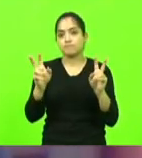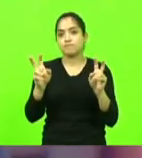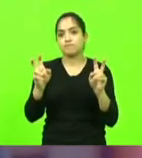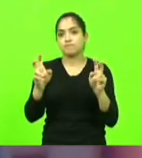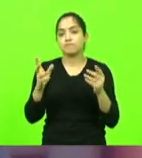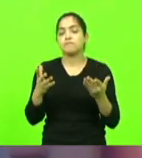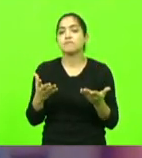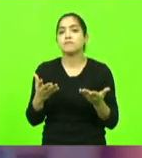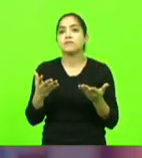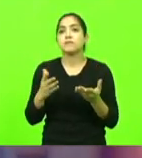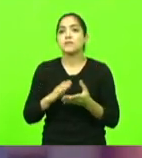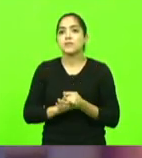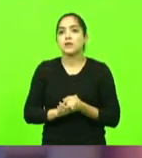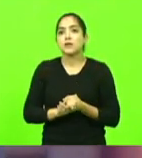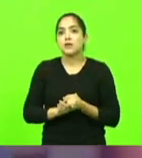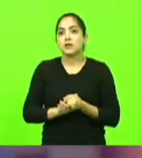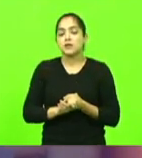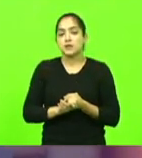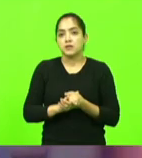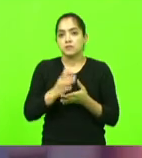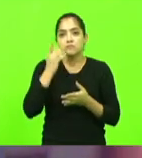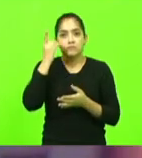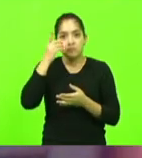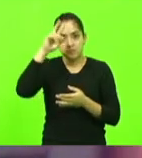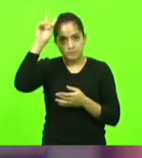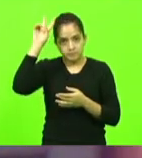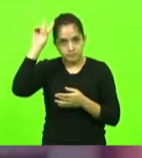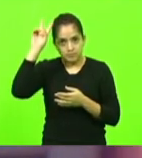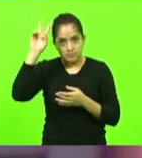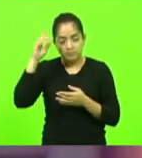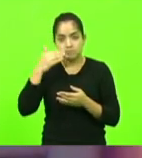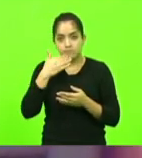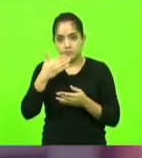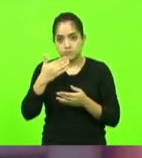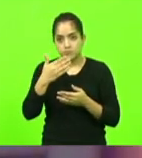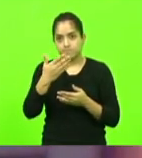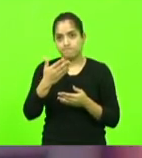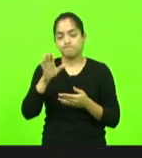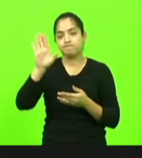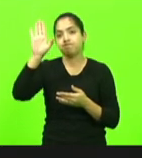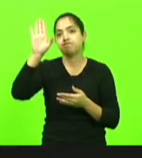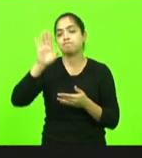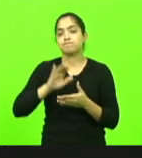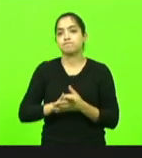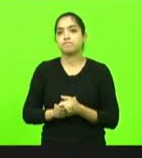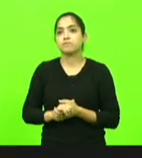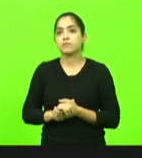Eu quero ainda, deputado Vicente pediu a palavra, é isso?